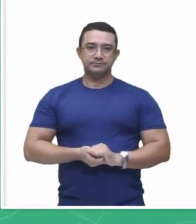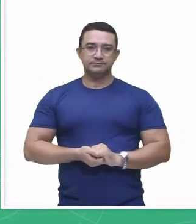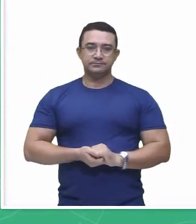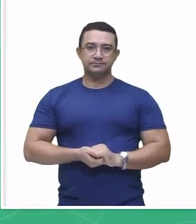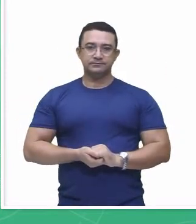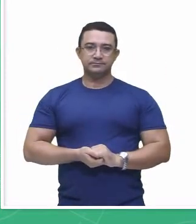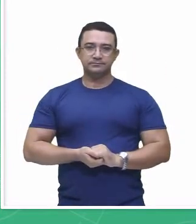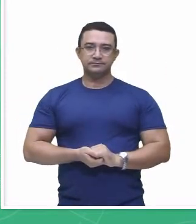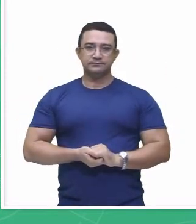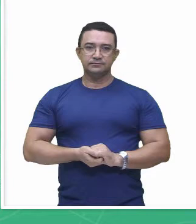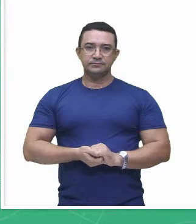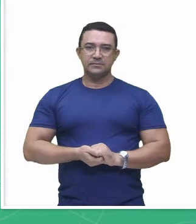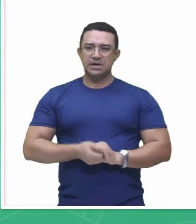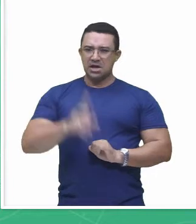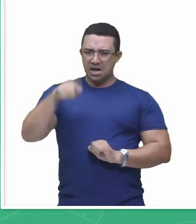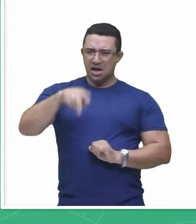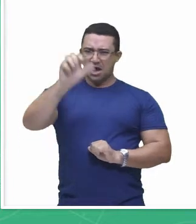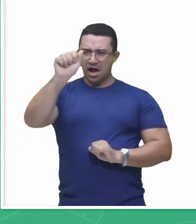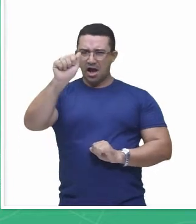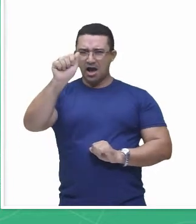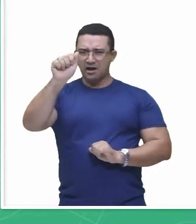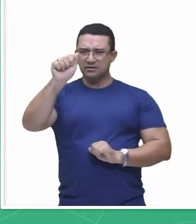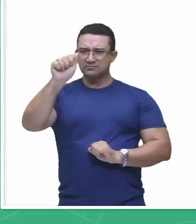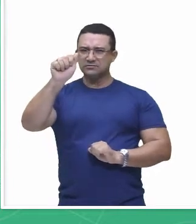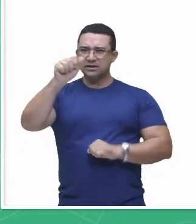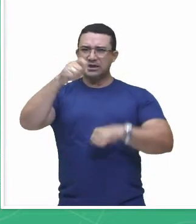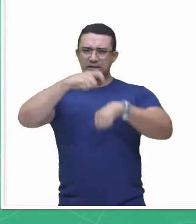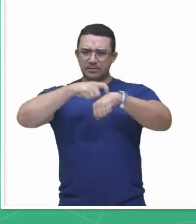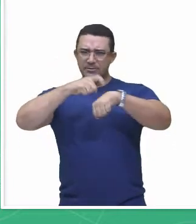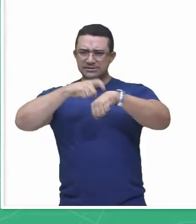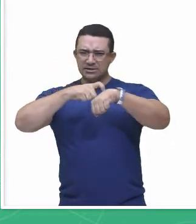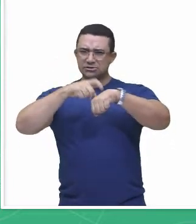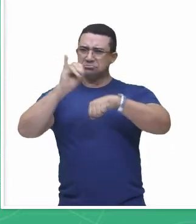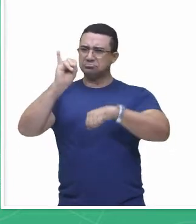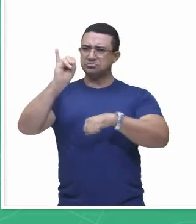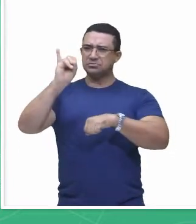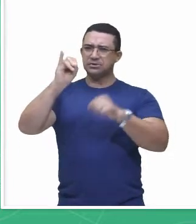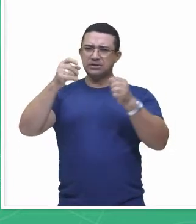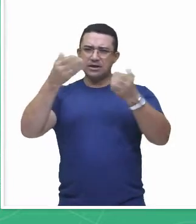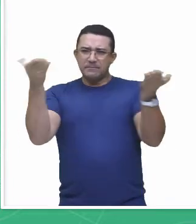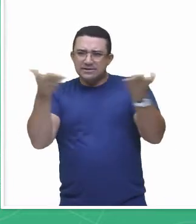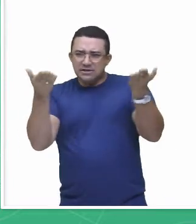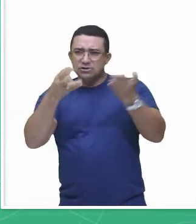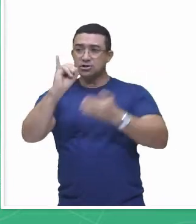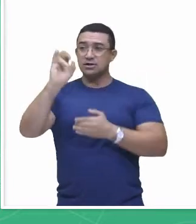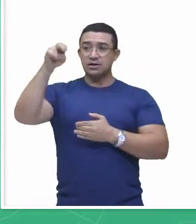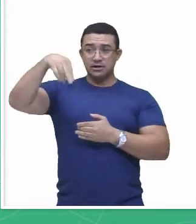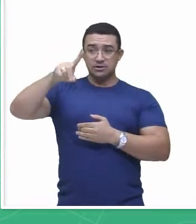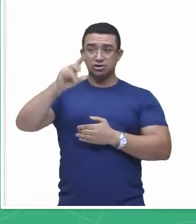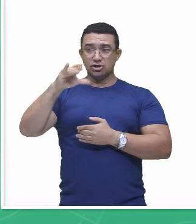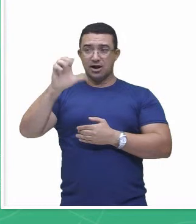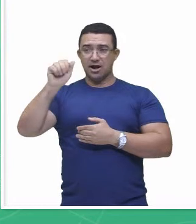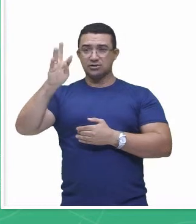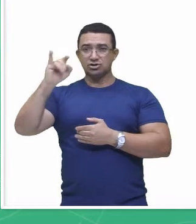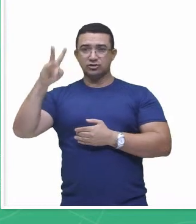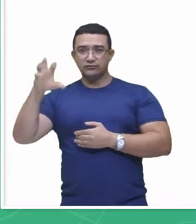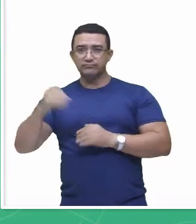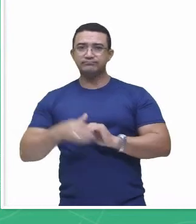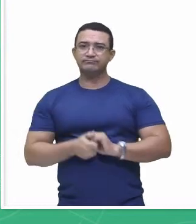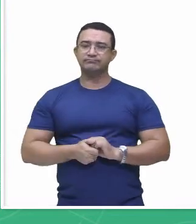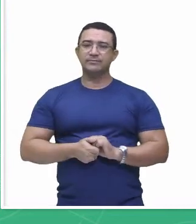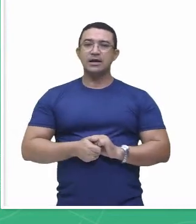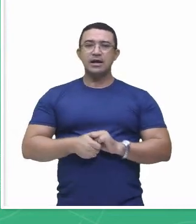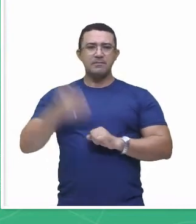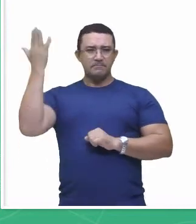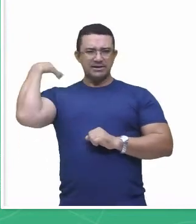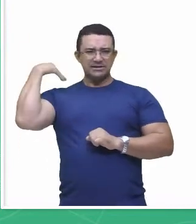tempo verbal? Seria a letra A, presente de indicativo. Letra B, pretérito perfeito composto.